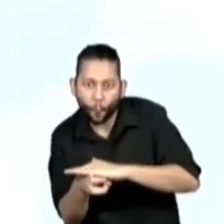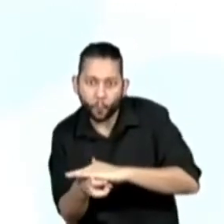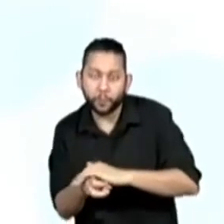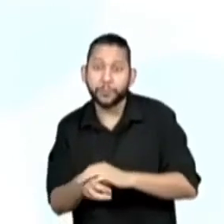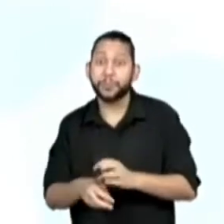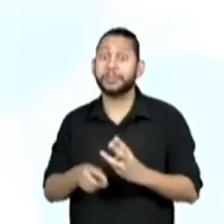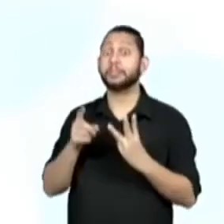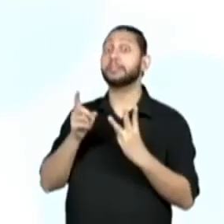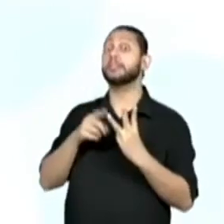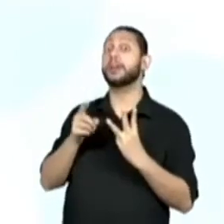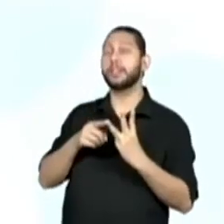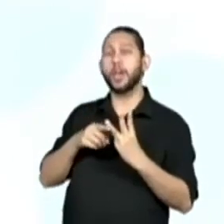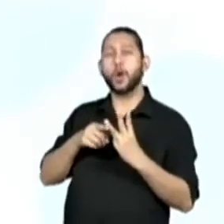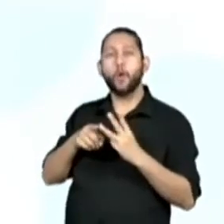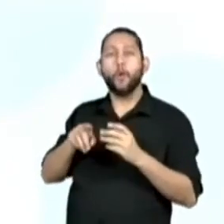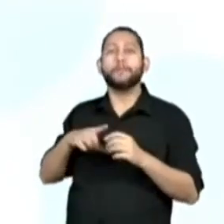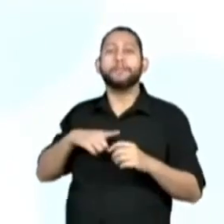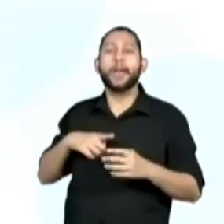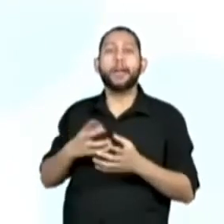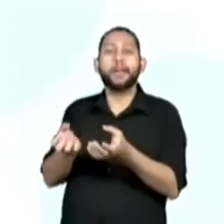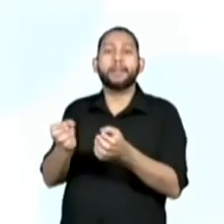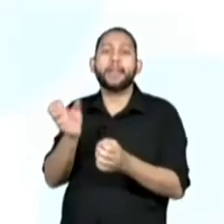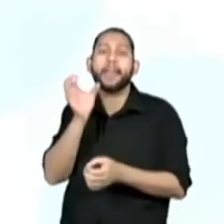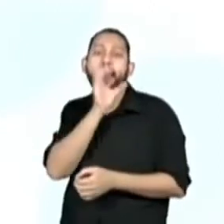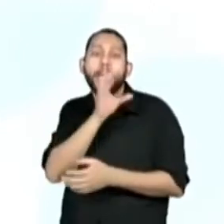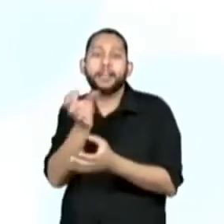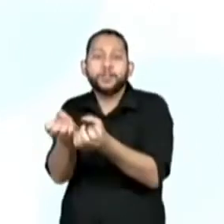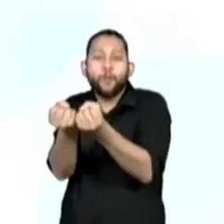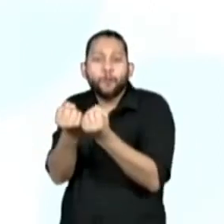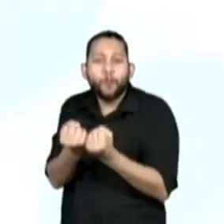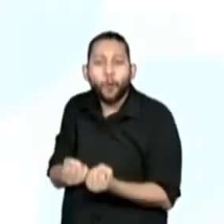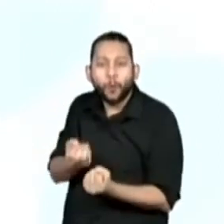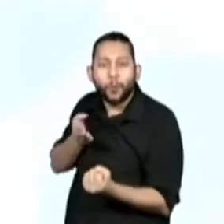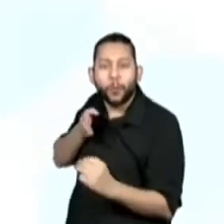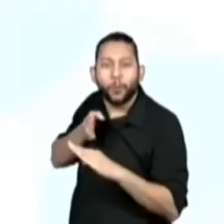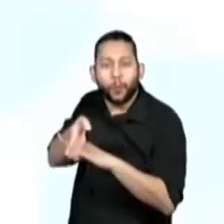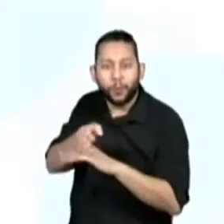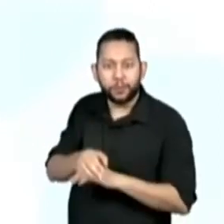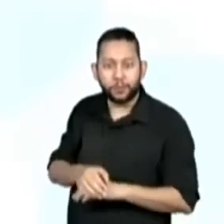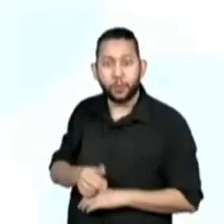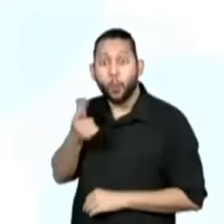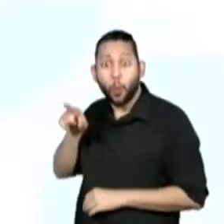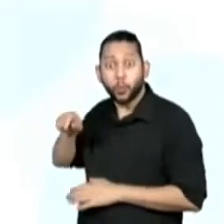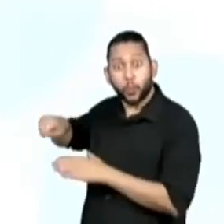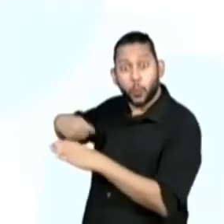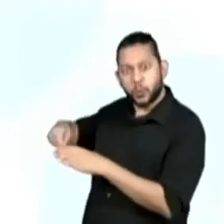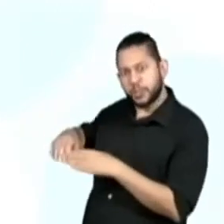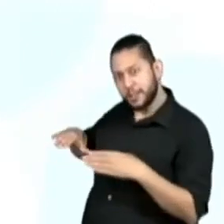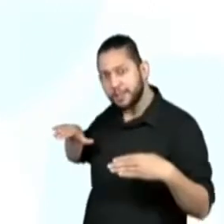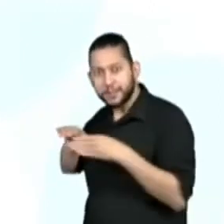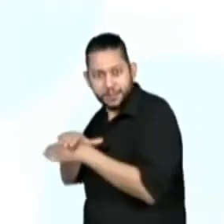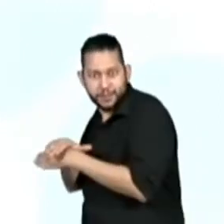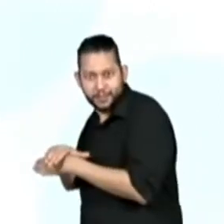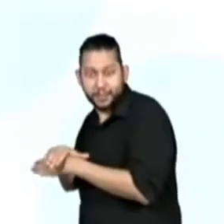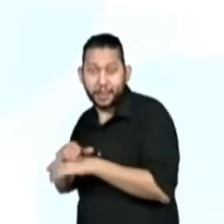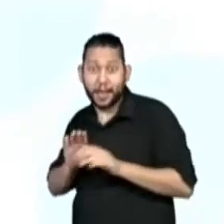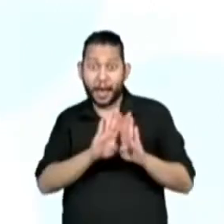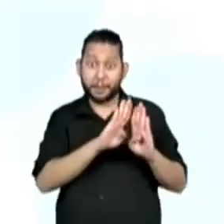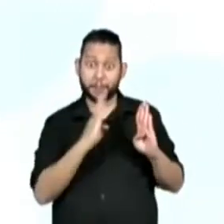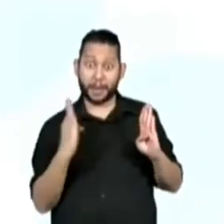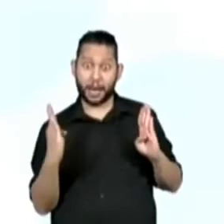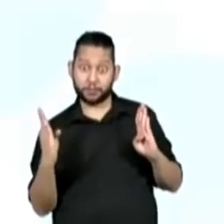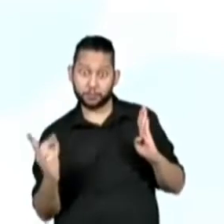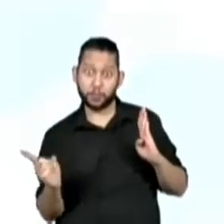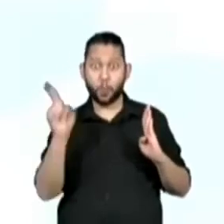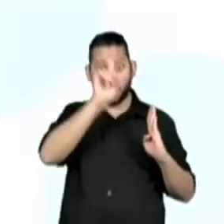do forno. O quarto foi para a cozinha. O quinto fechou-se no armário. O sexto dentro